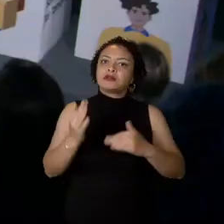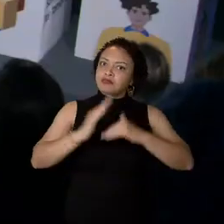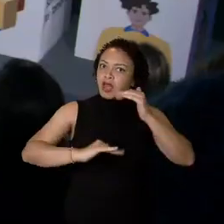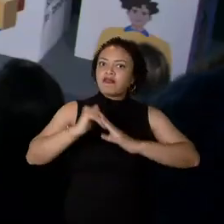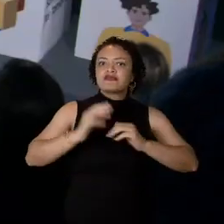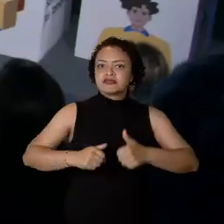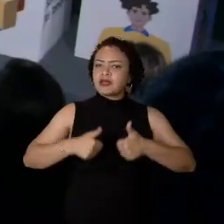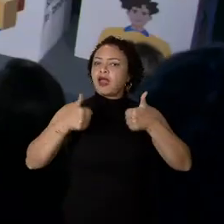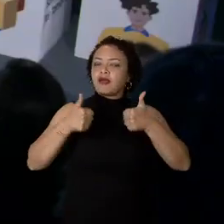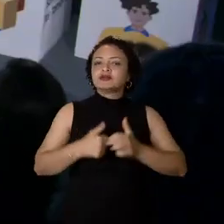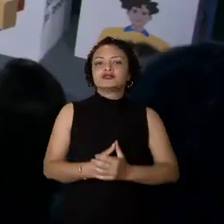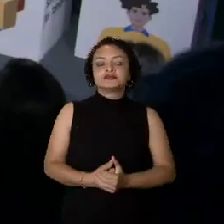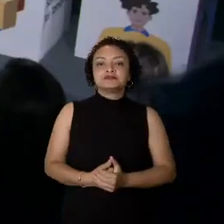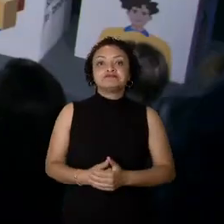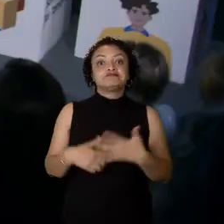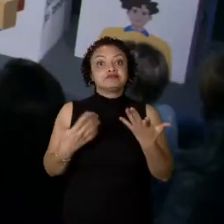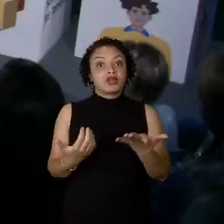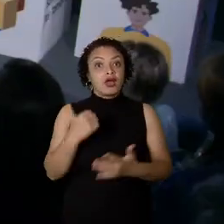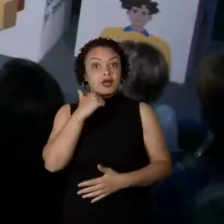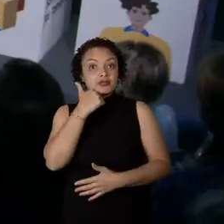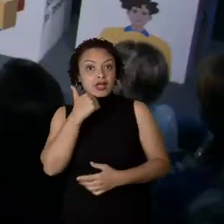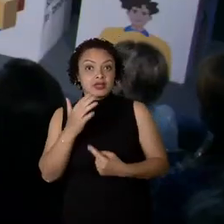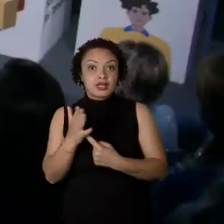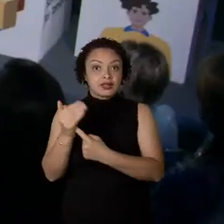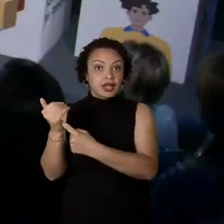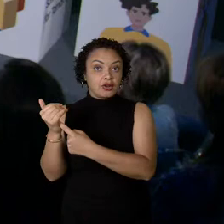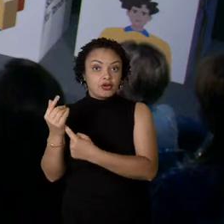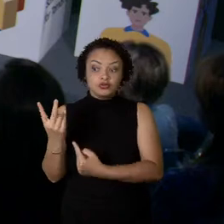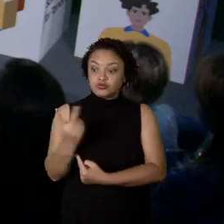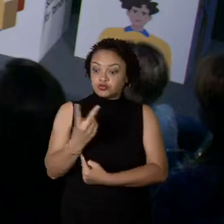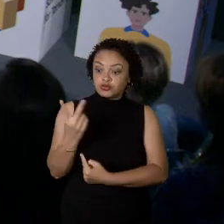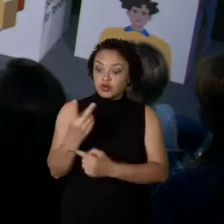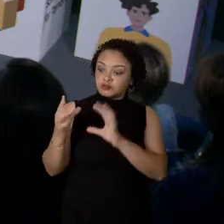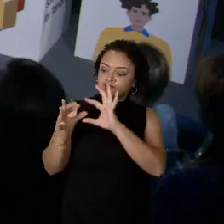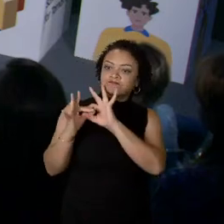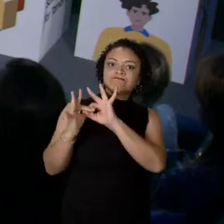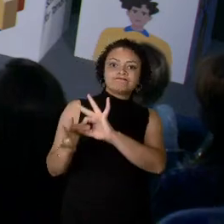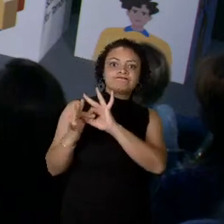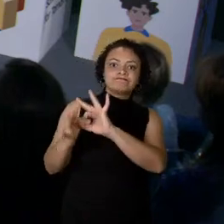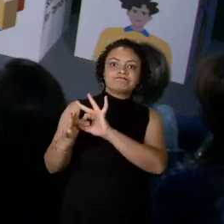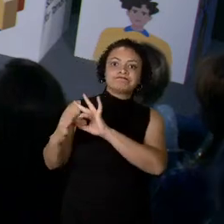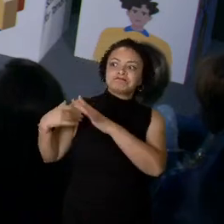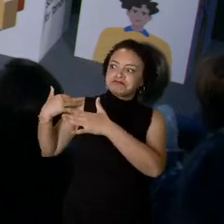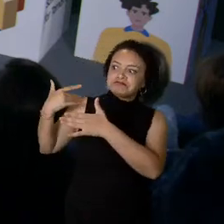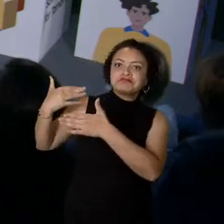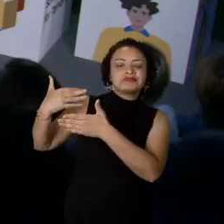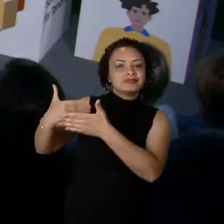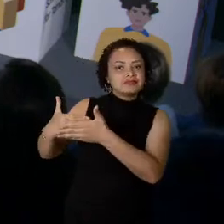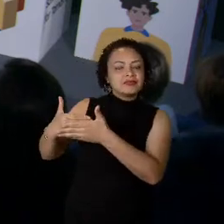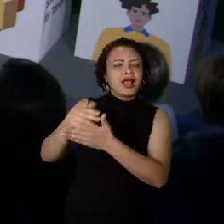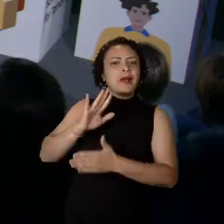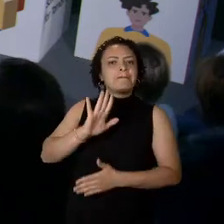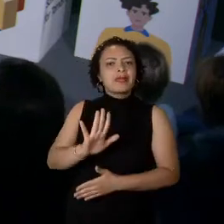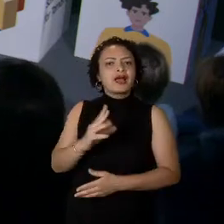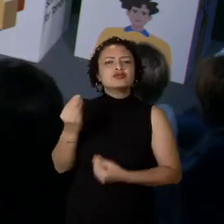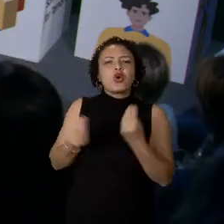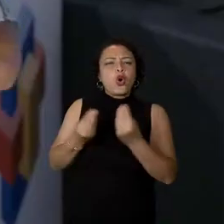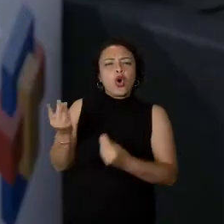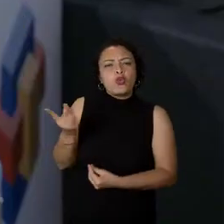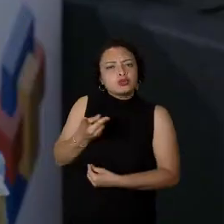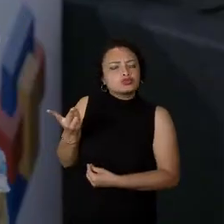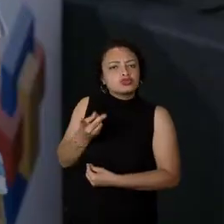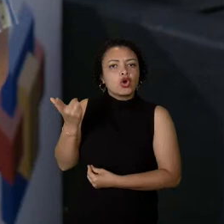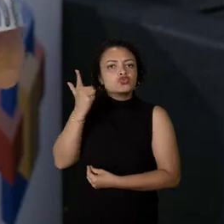possível. Ciência e tecnologia vêm agindo lado a lado há muito tempo, mas como a ciência e a tecnologia continuam